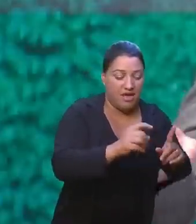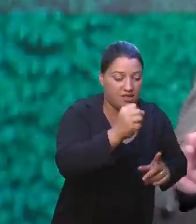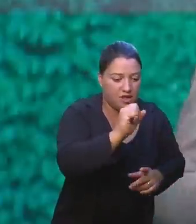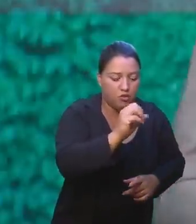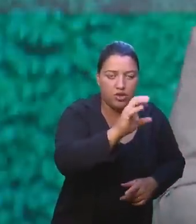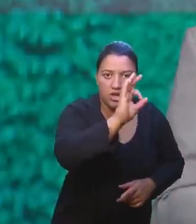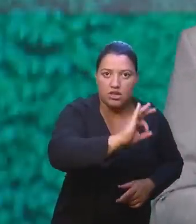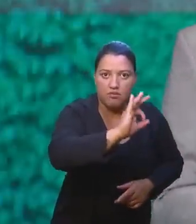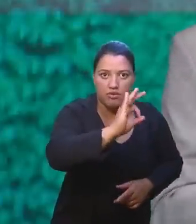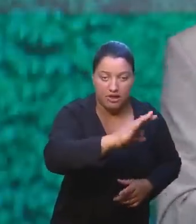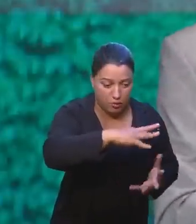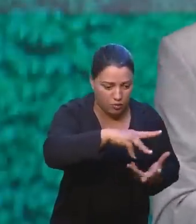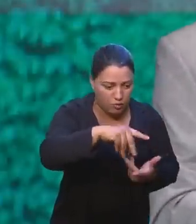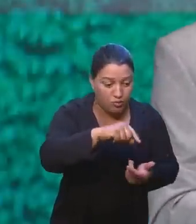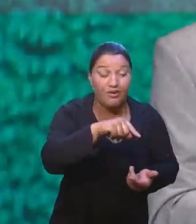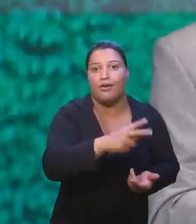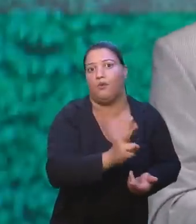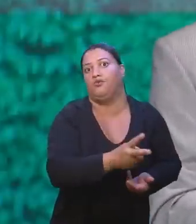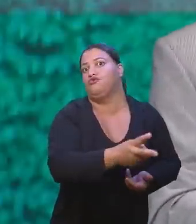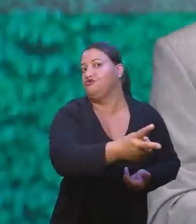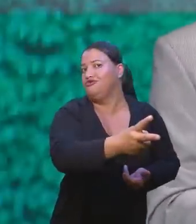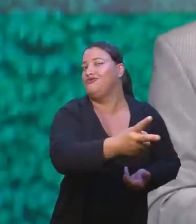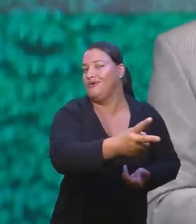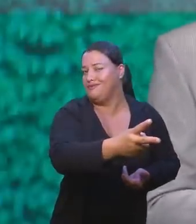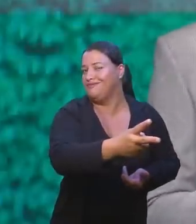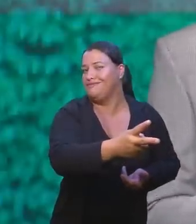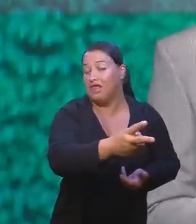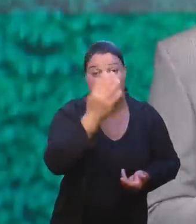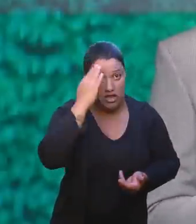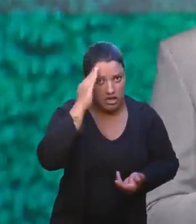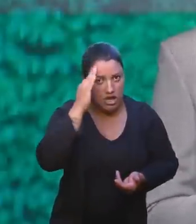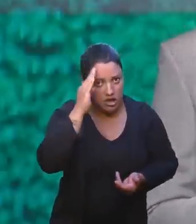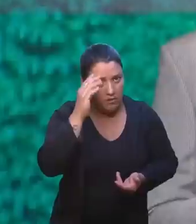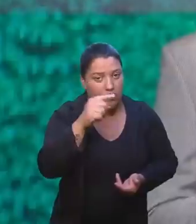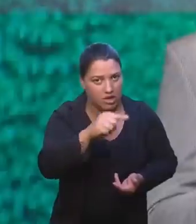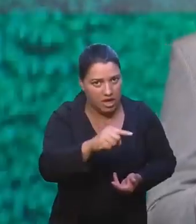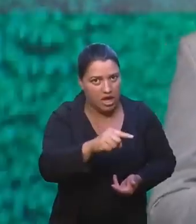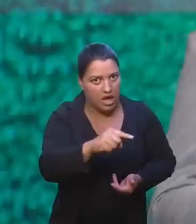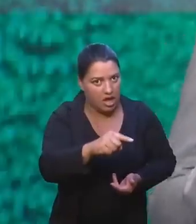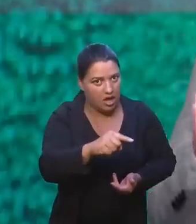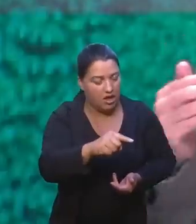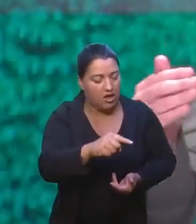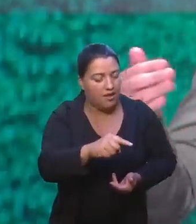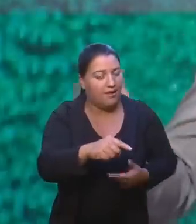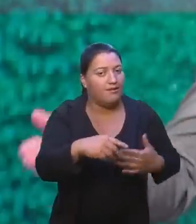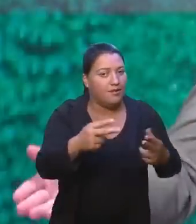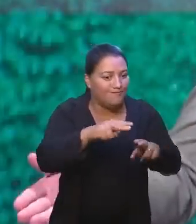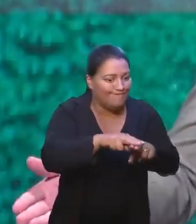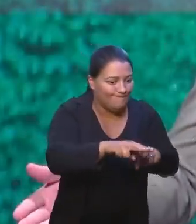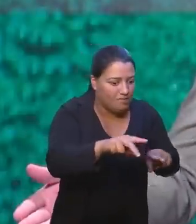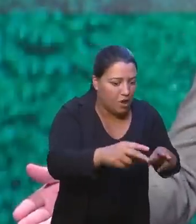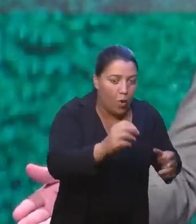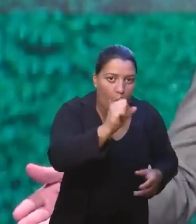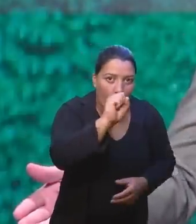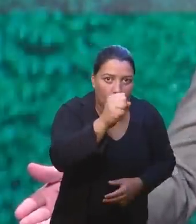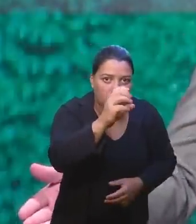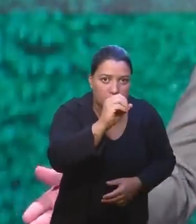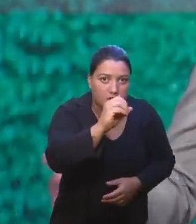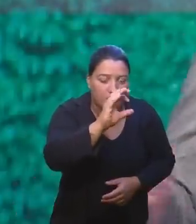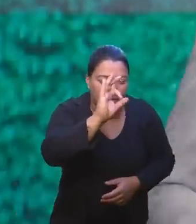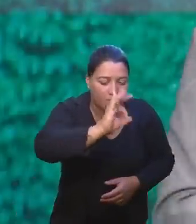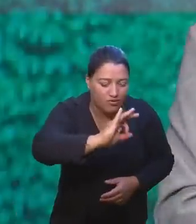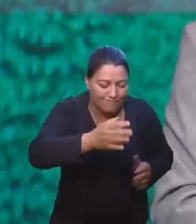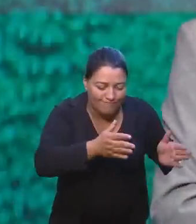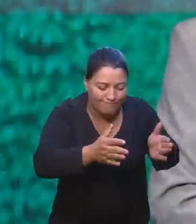80% saíram da Terra. Importante nós entendermos isso. Nesse processo de emigração.